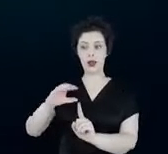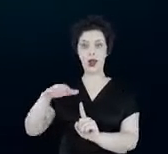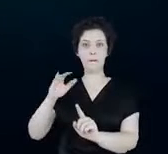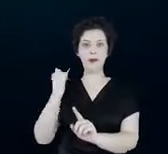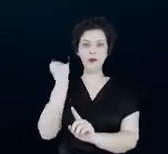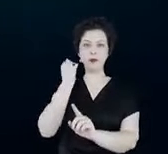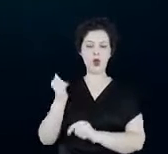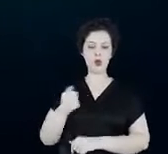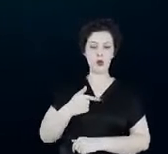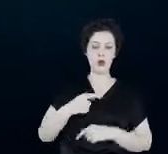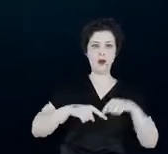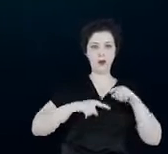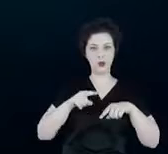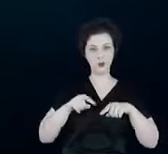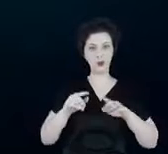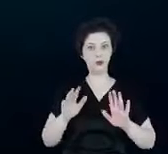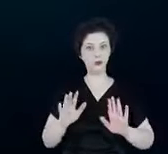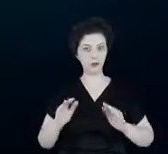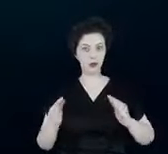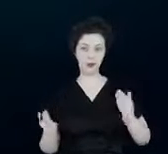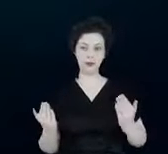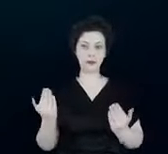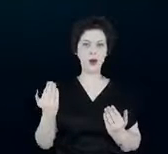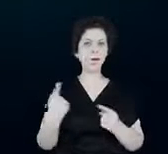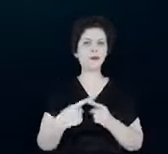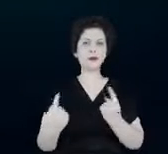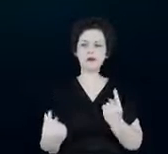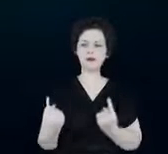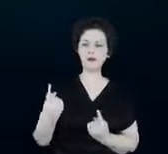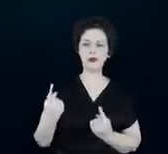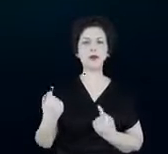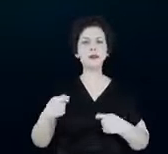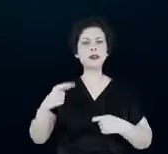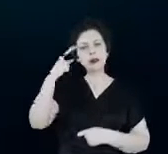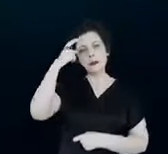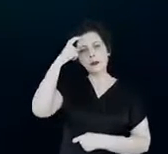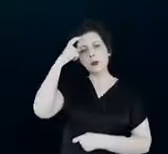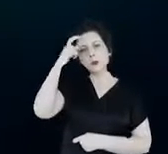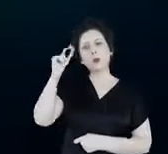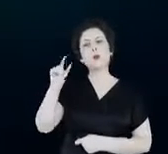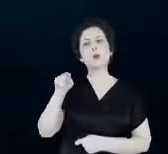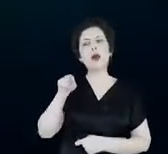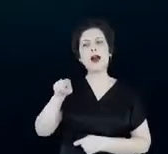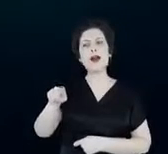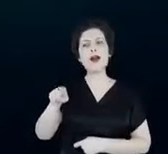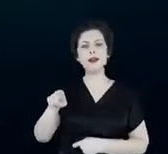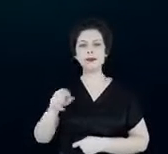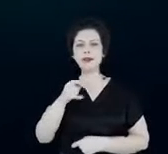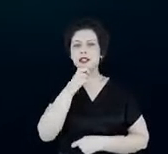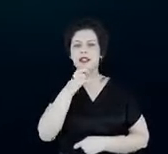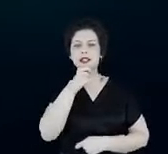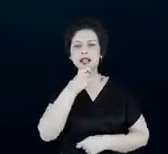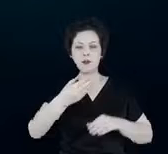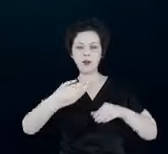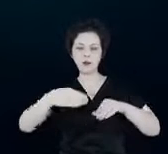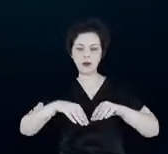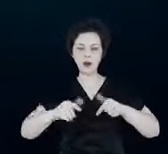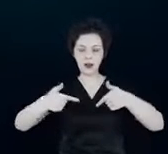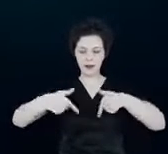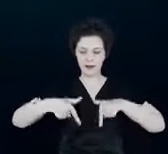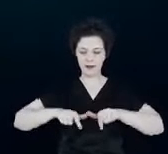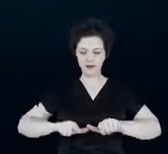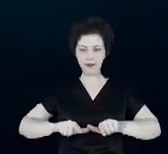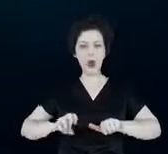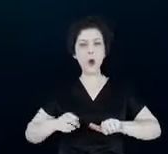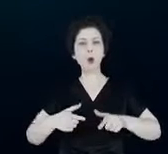importante que o produto tá é porque isso é a gente precisa pensar né Pensa na fita cassete ou no CD para que mais